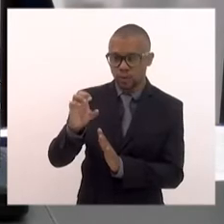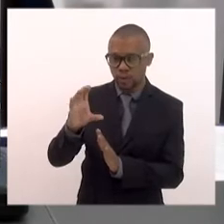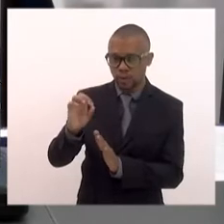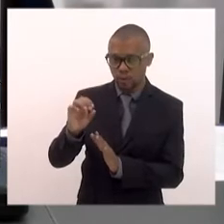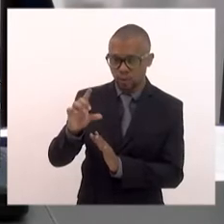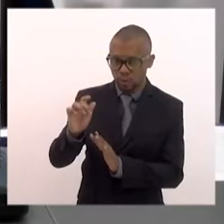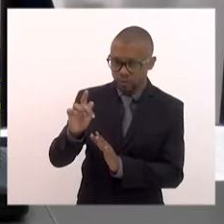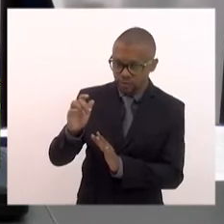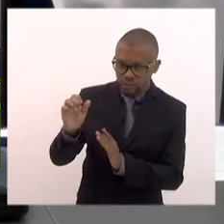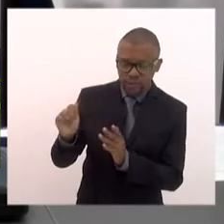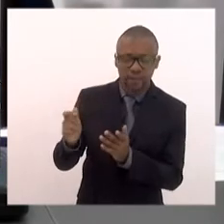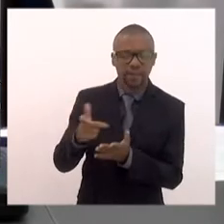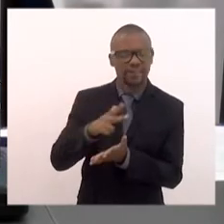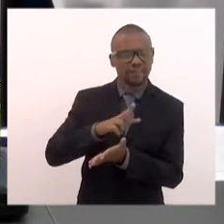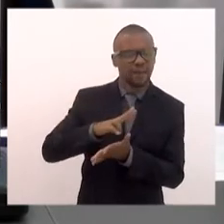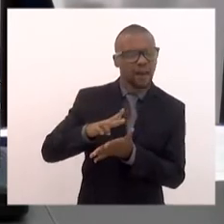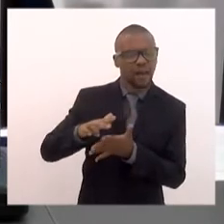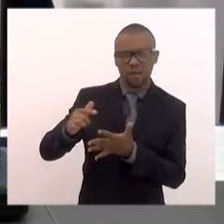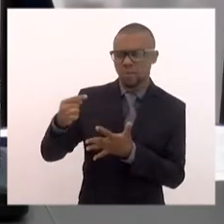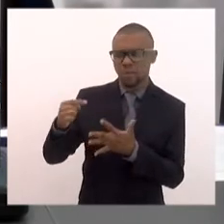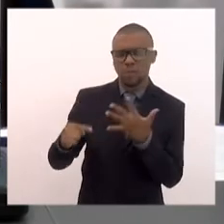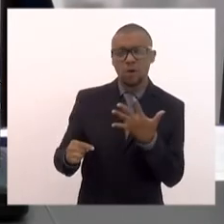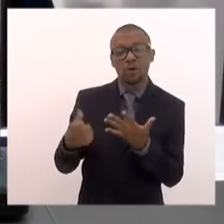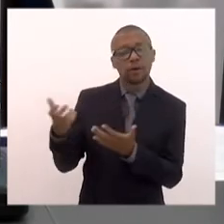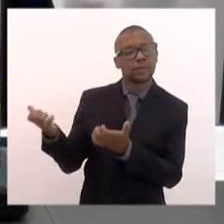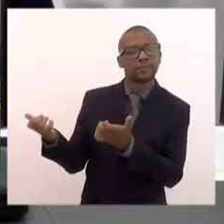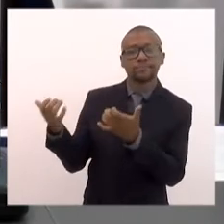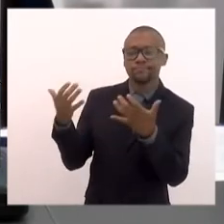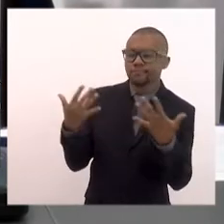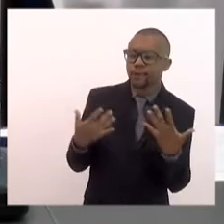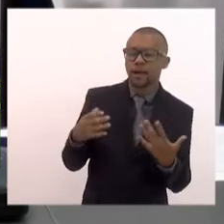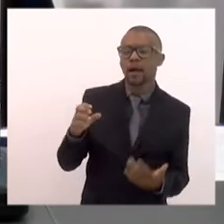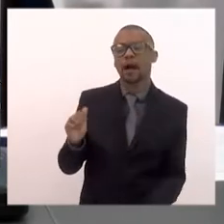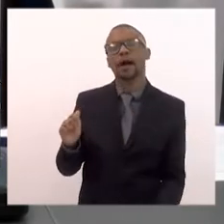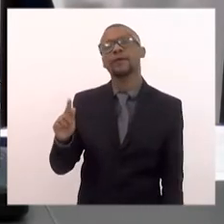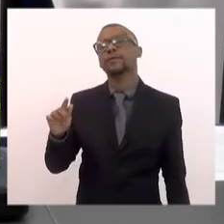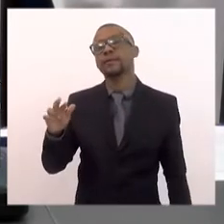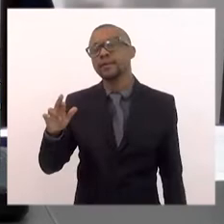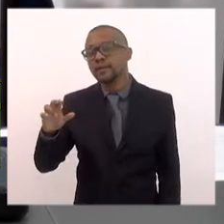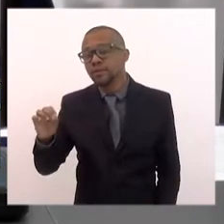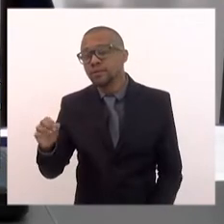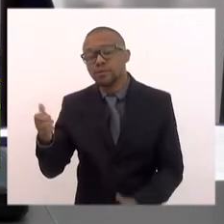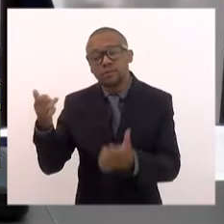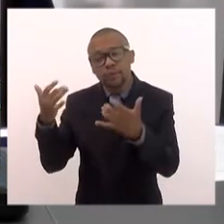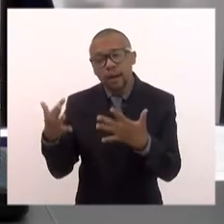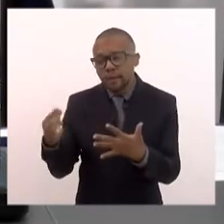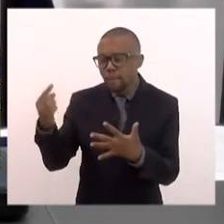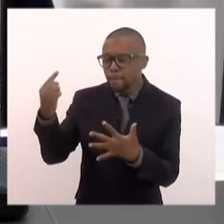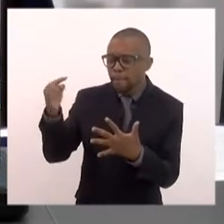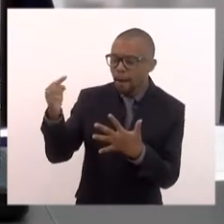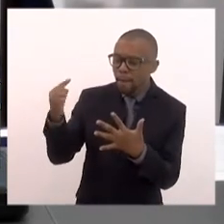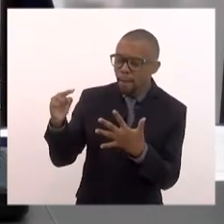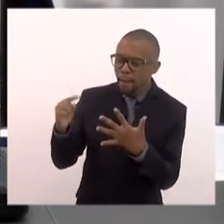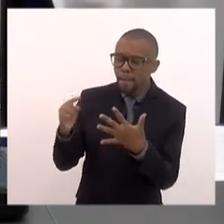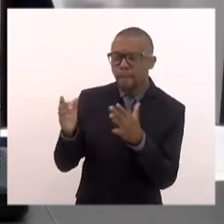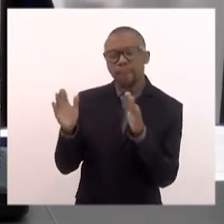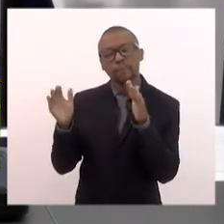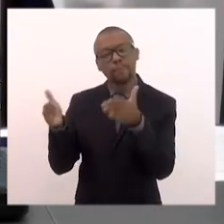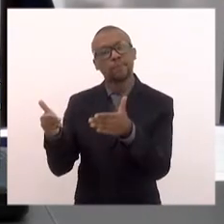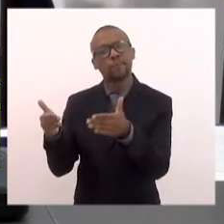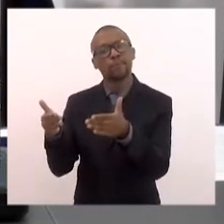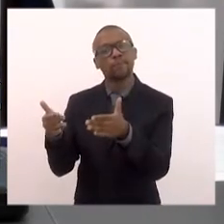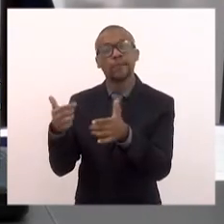e periurbana. Eu não sei, queria que a Geri falasse se há assim, linhas específicas de fomento para